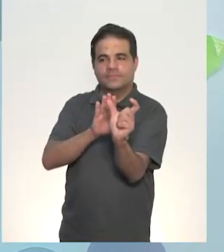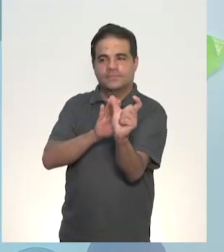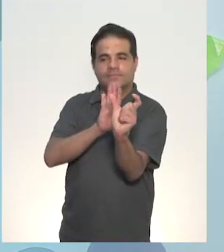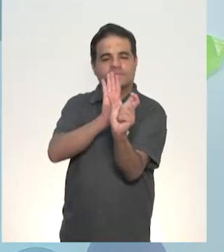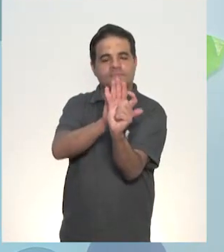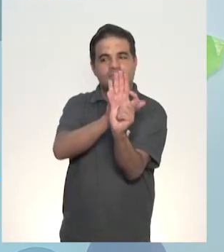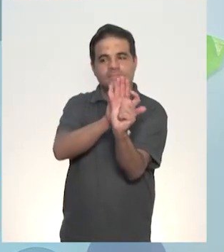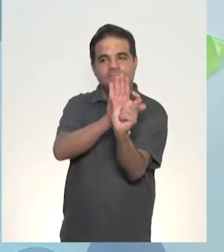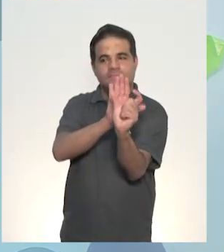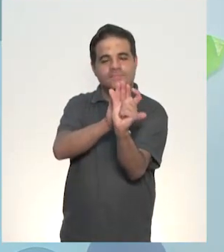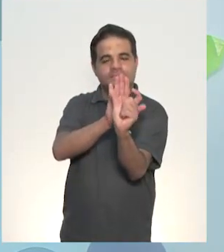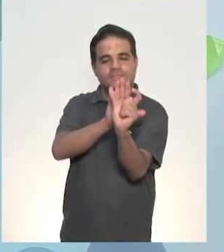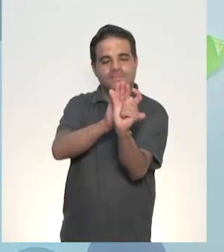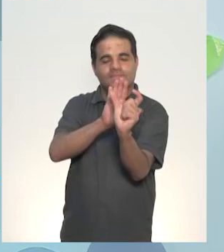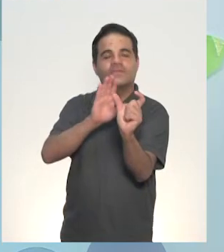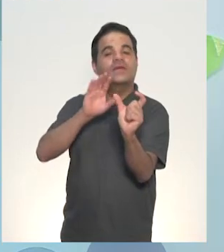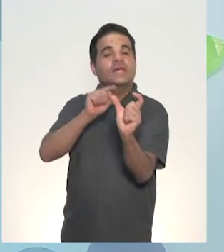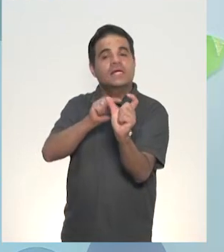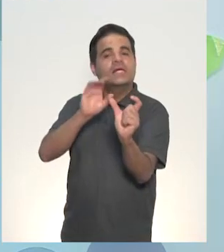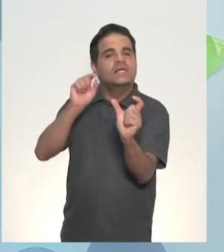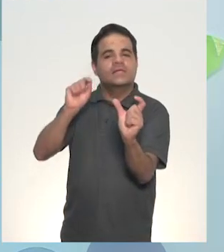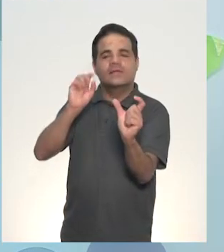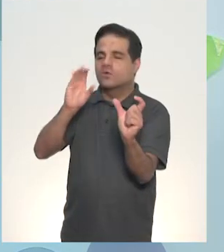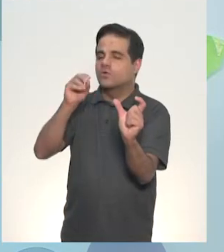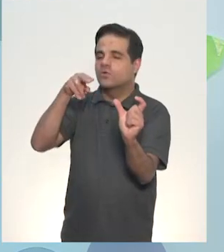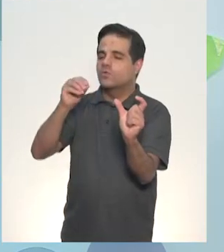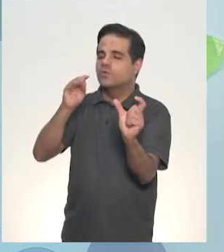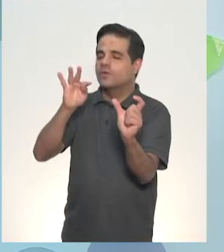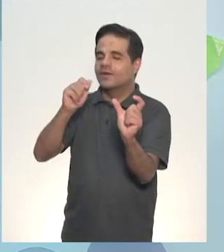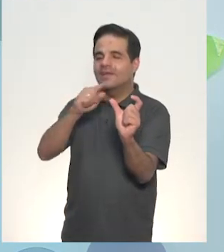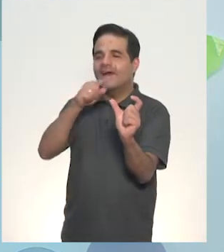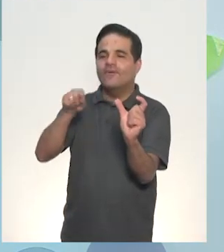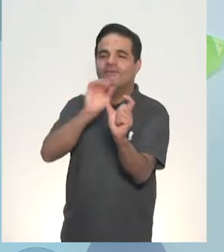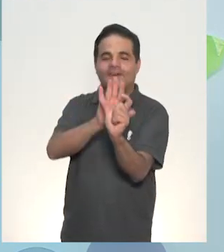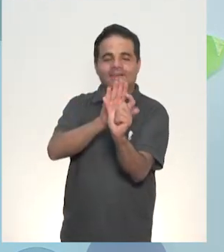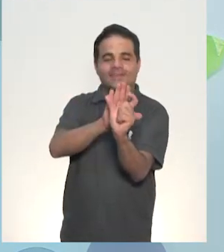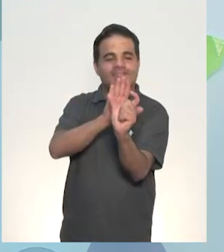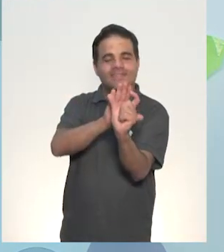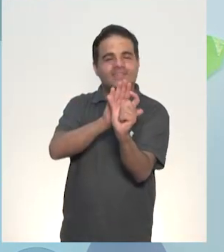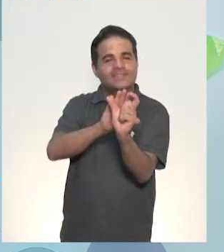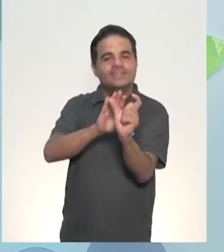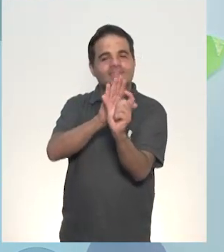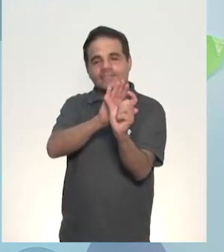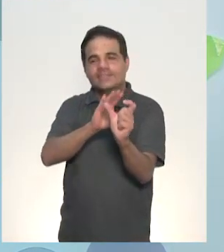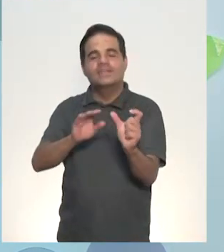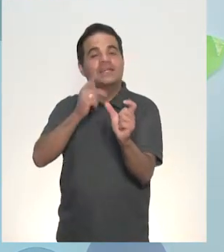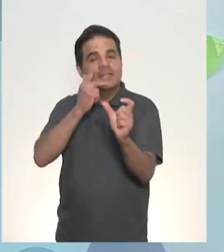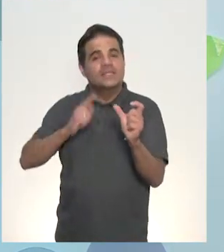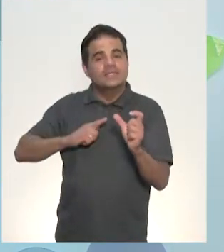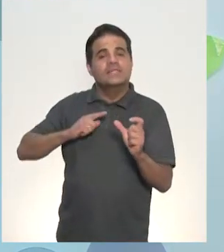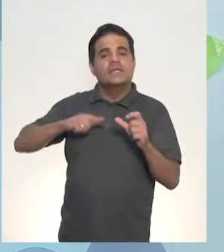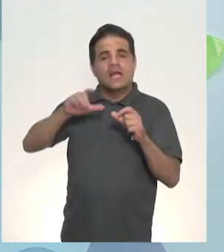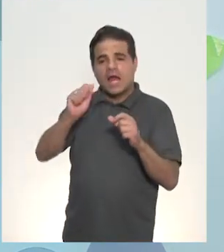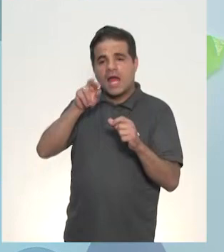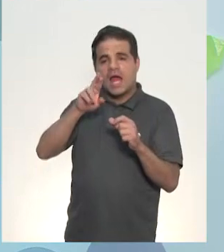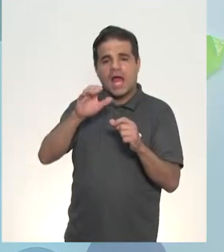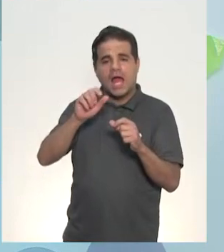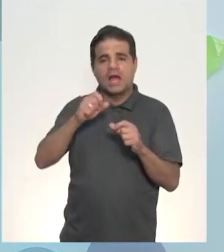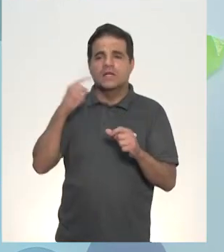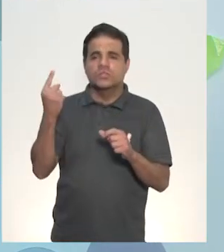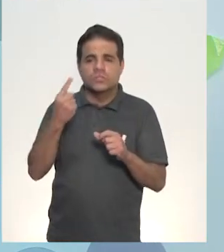literal. Quando o Álvaro de Campos fala que sobre arcanjo isolado, você não